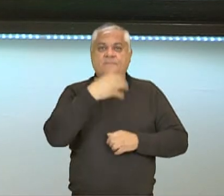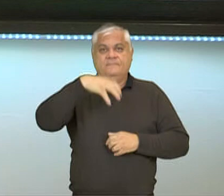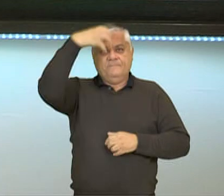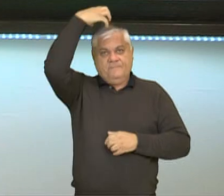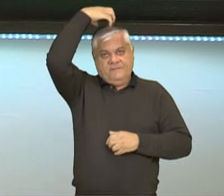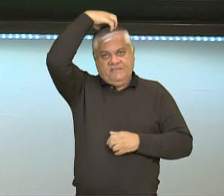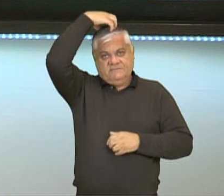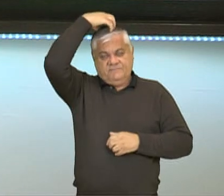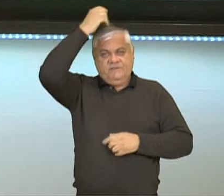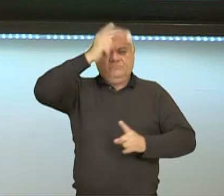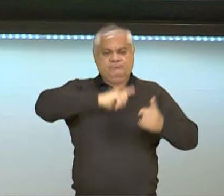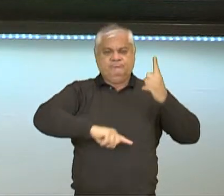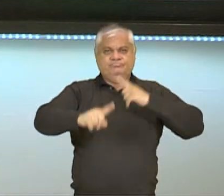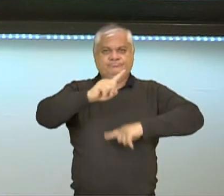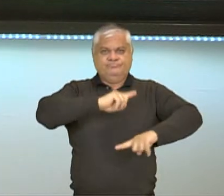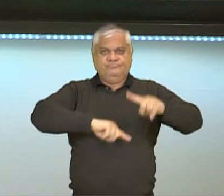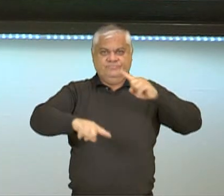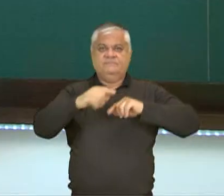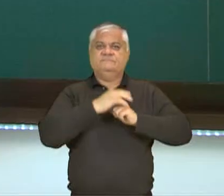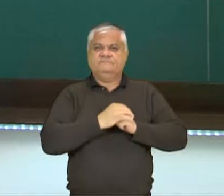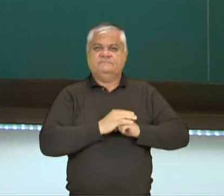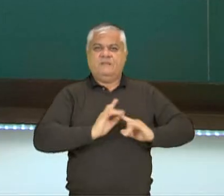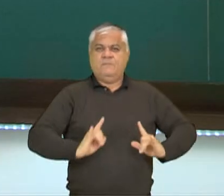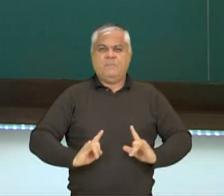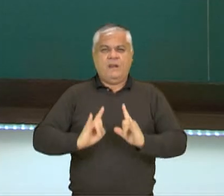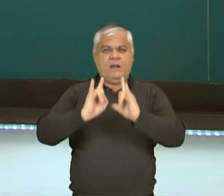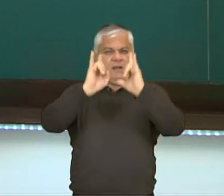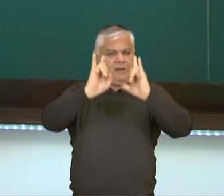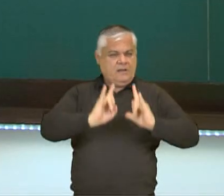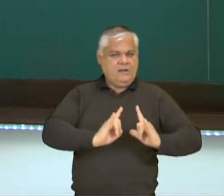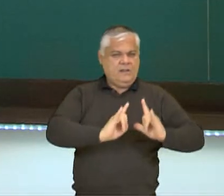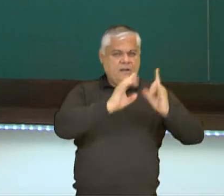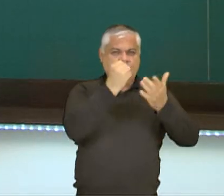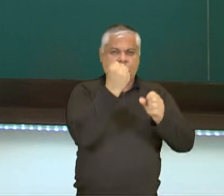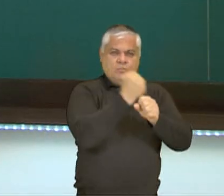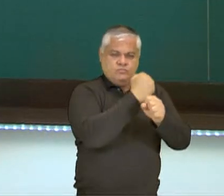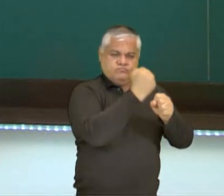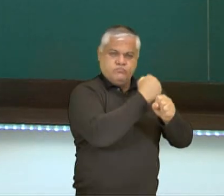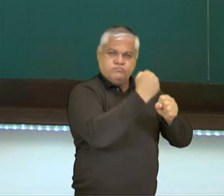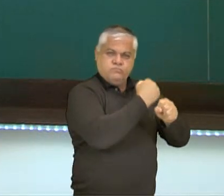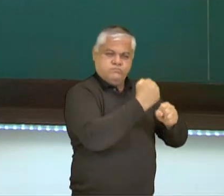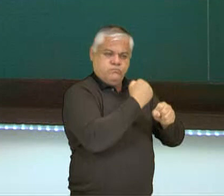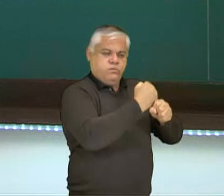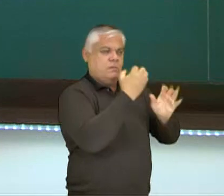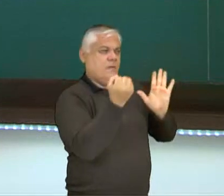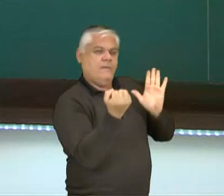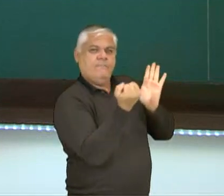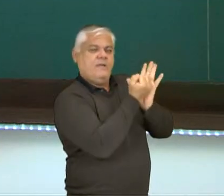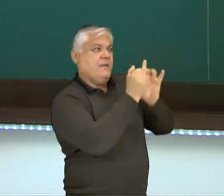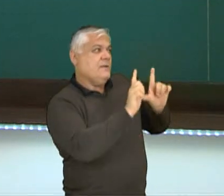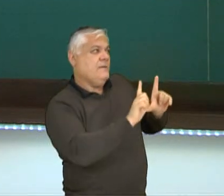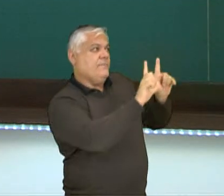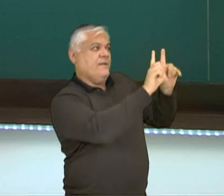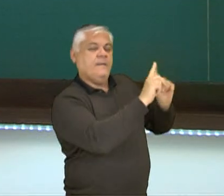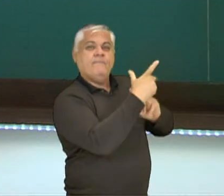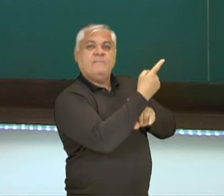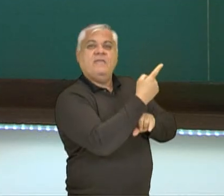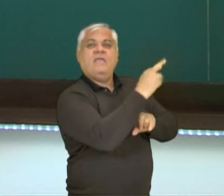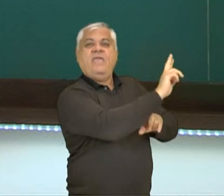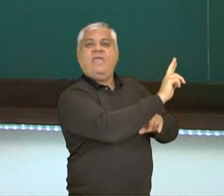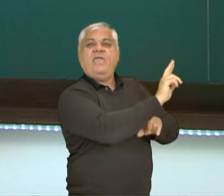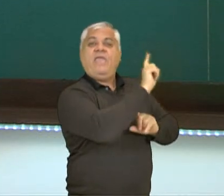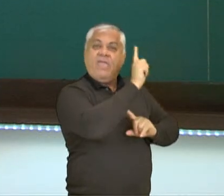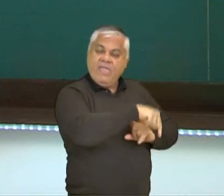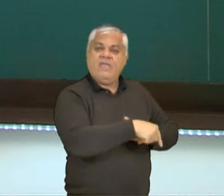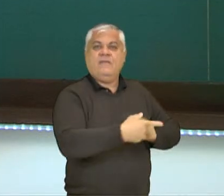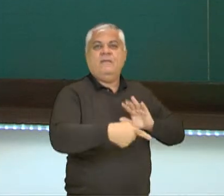príncipe regente. Então, vários edifícios que foram acabando sendo ocupados por esse PR eram